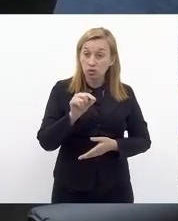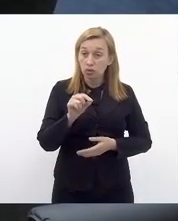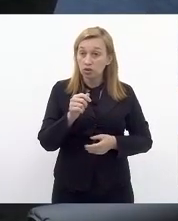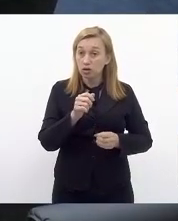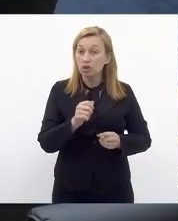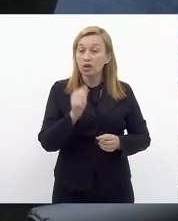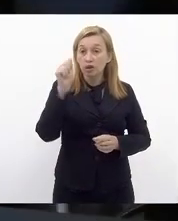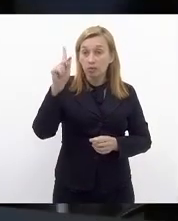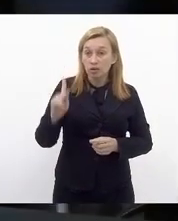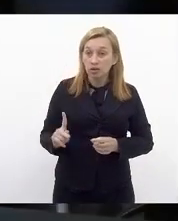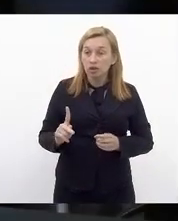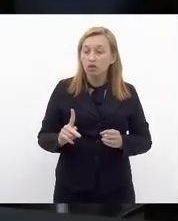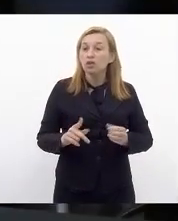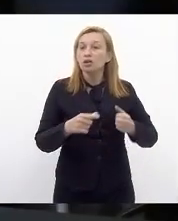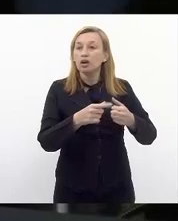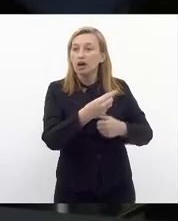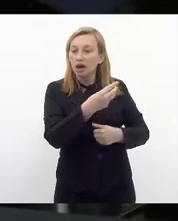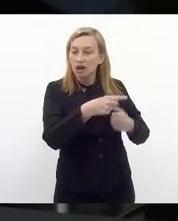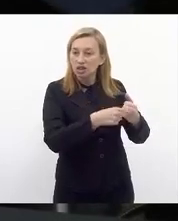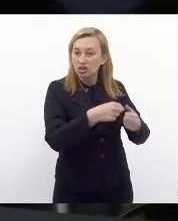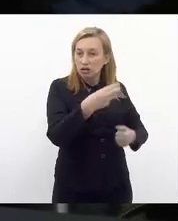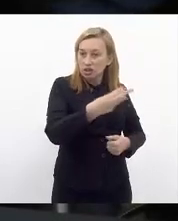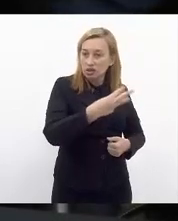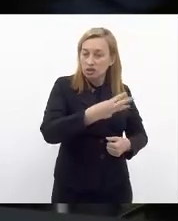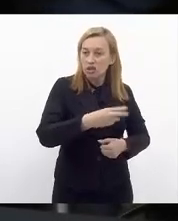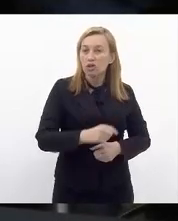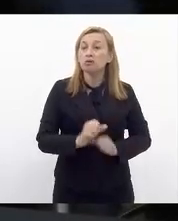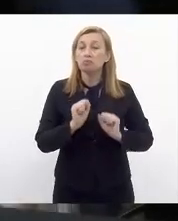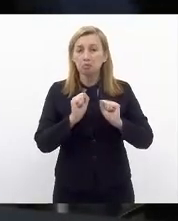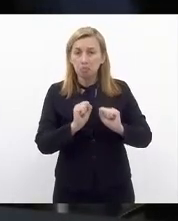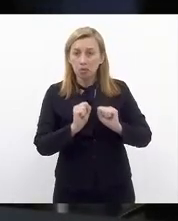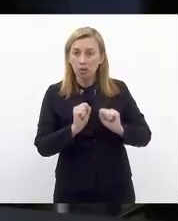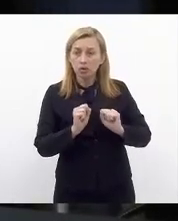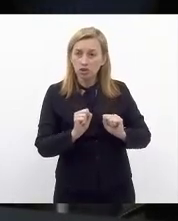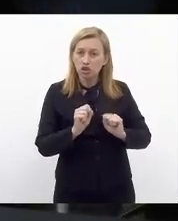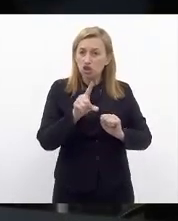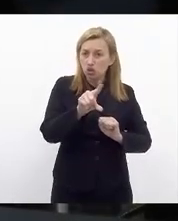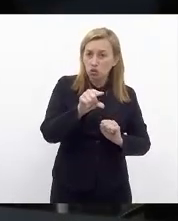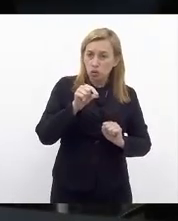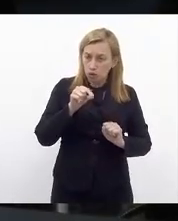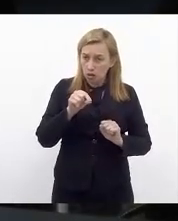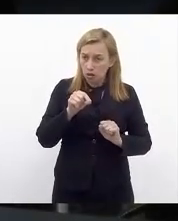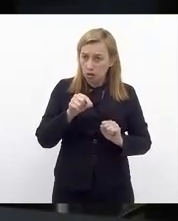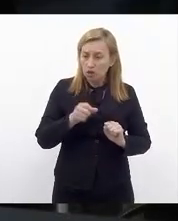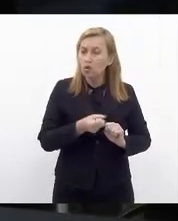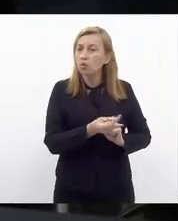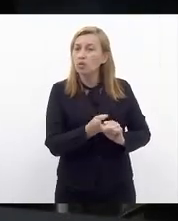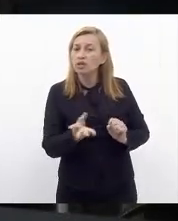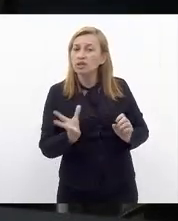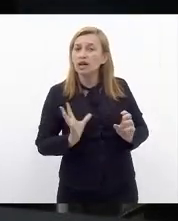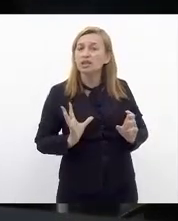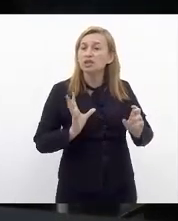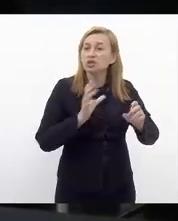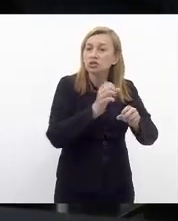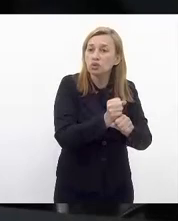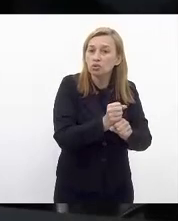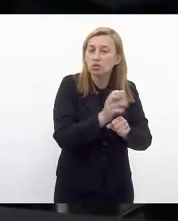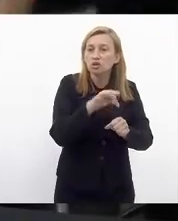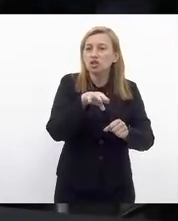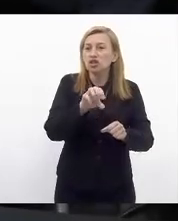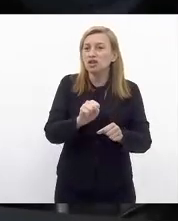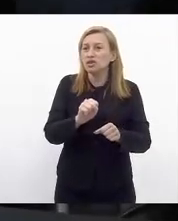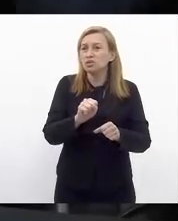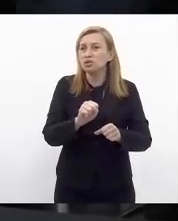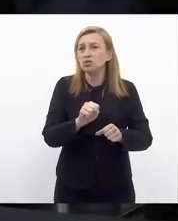normas estabelecidas no artigo 3º ou seja ele pode optar pela quantidade de ponto que é o Artigo